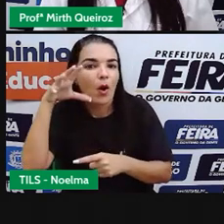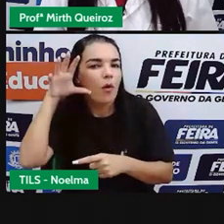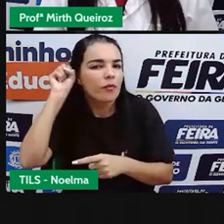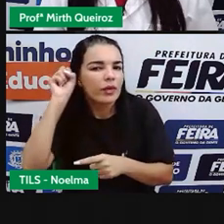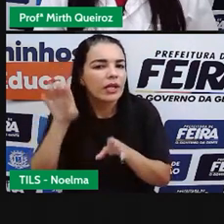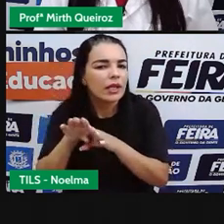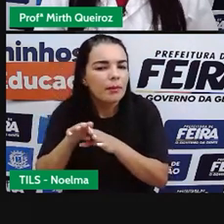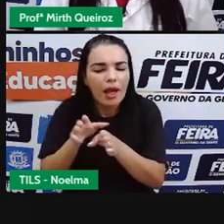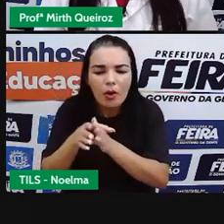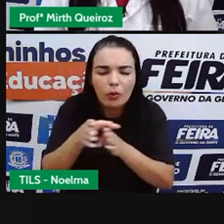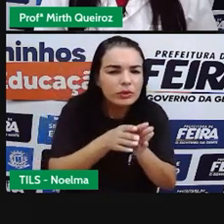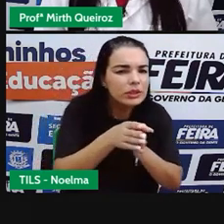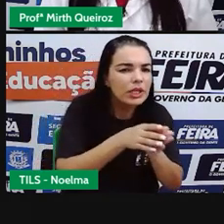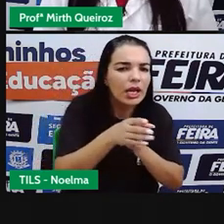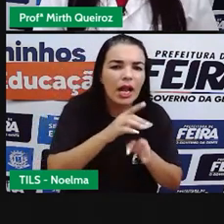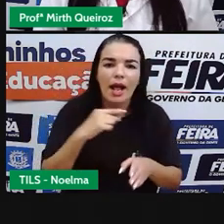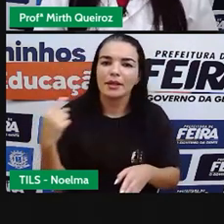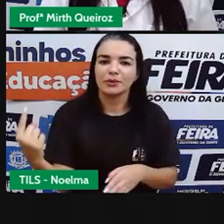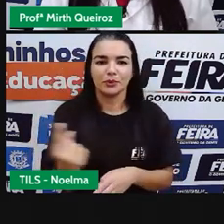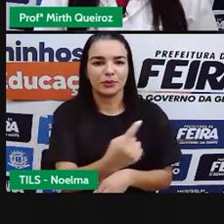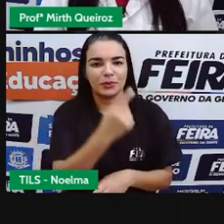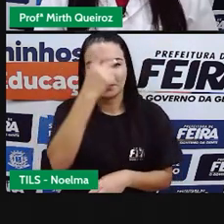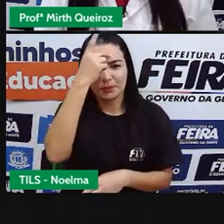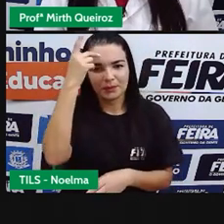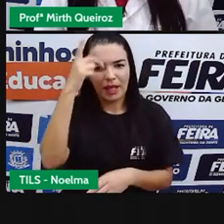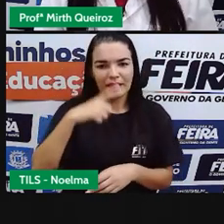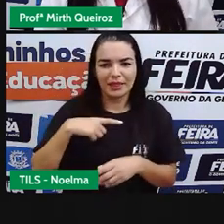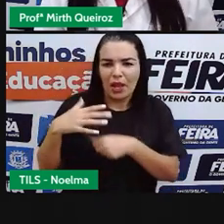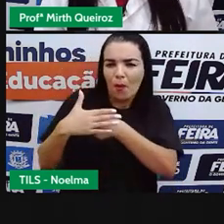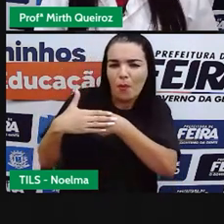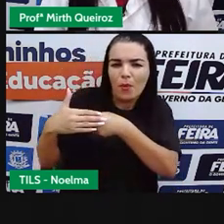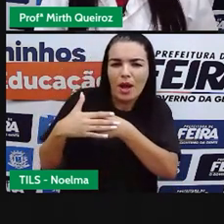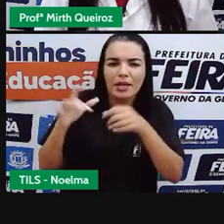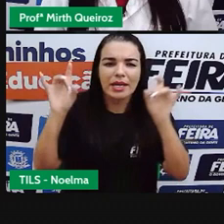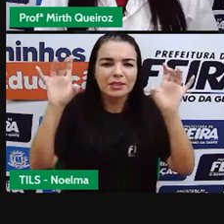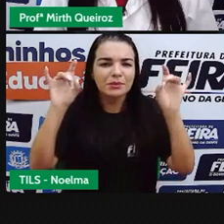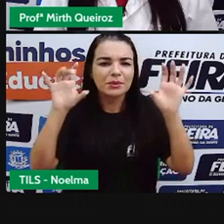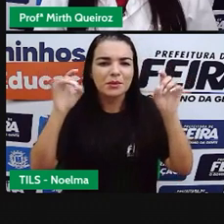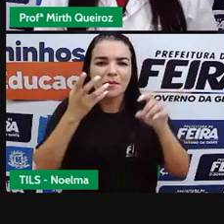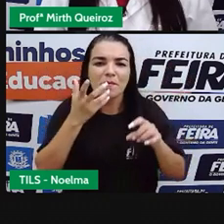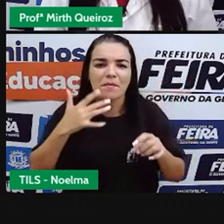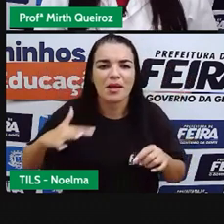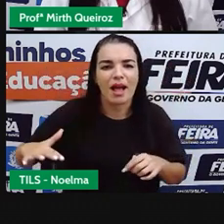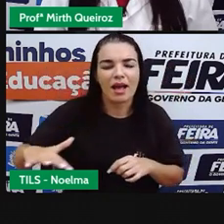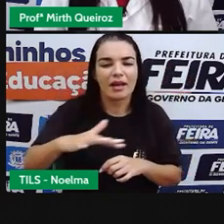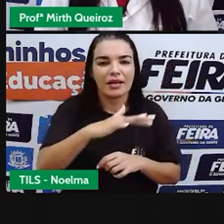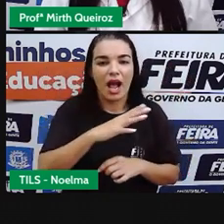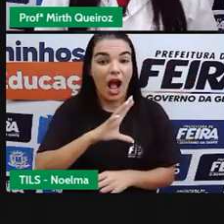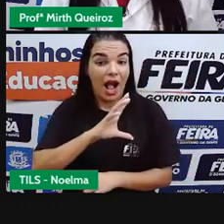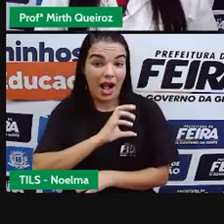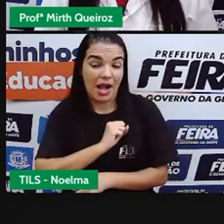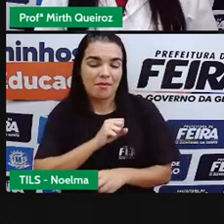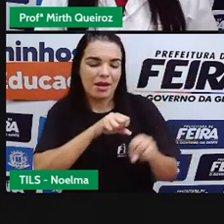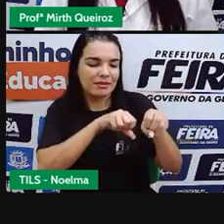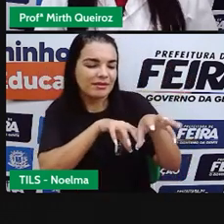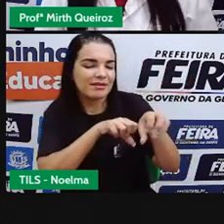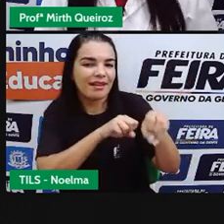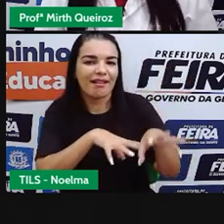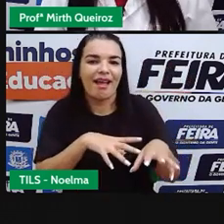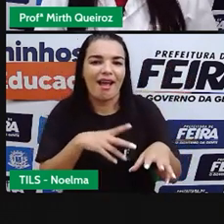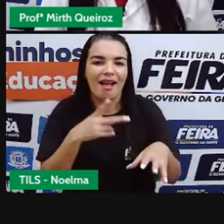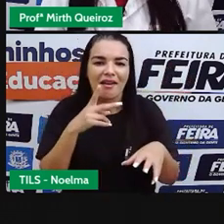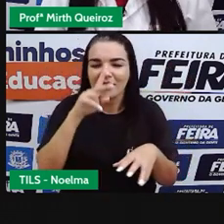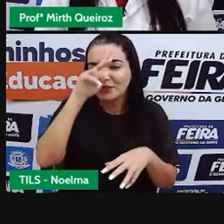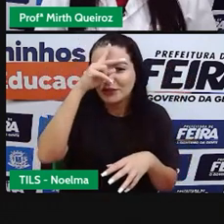conselhos a todas as pessoas. Elas têm um carinho especial pelas crianças. Gostam de ensinar, contar histórias